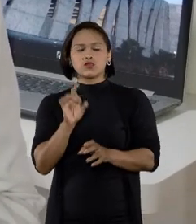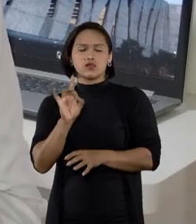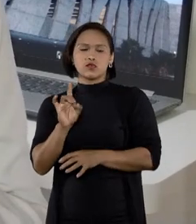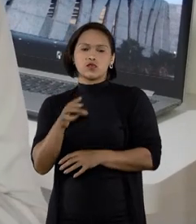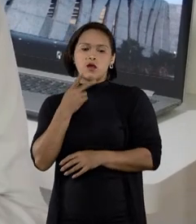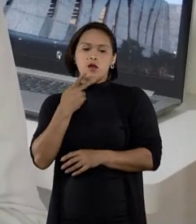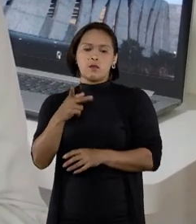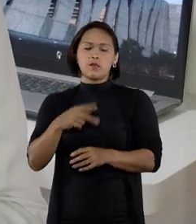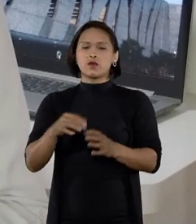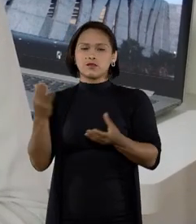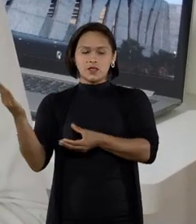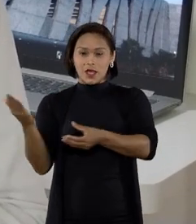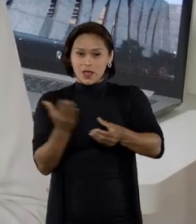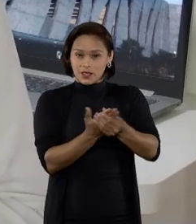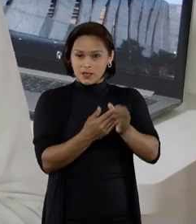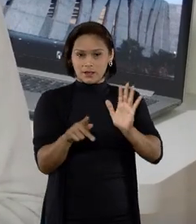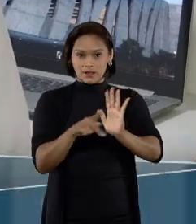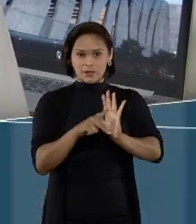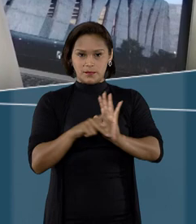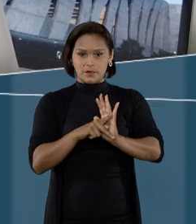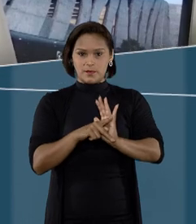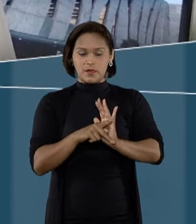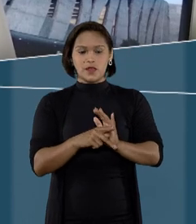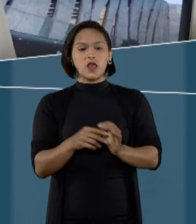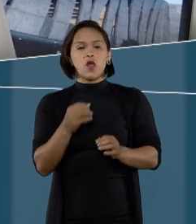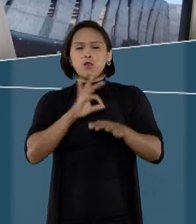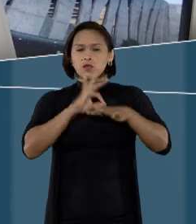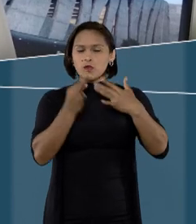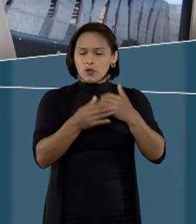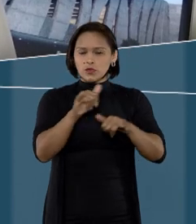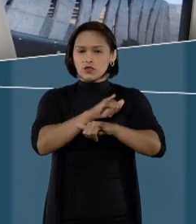no âmbito de ação própria. Você